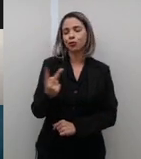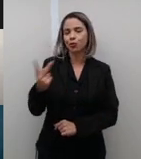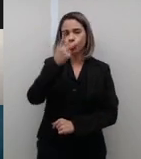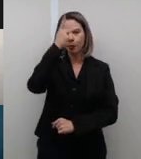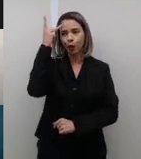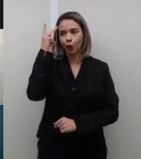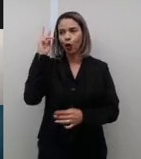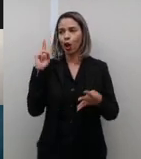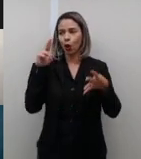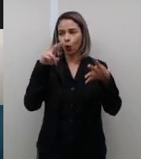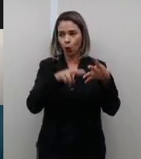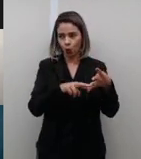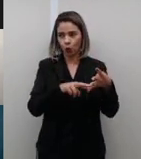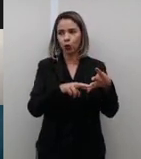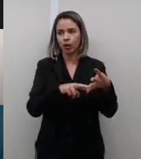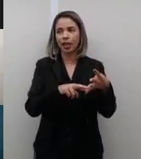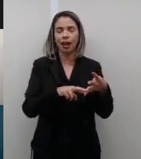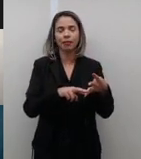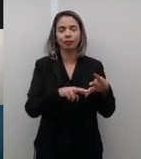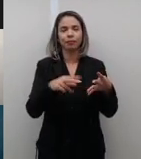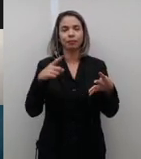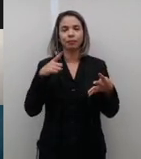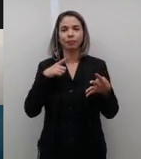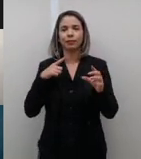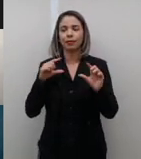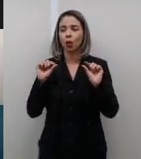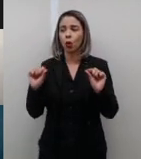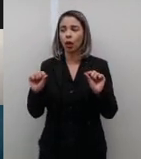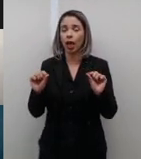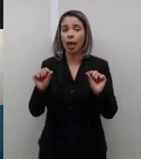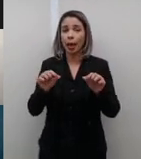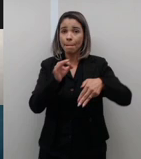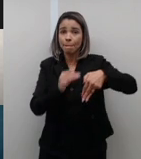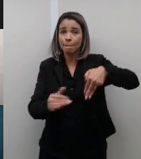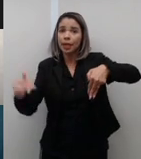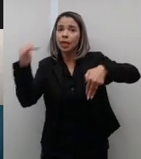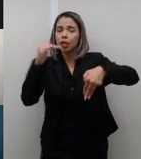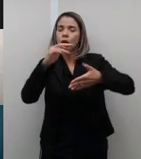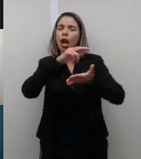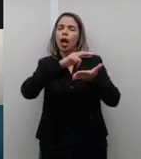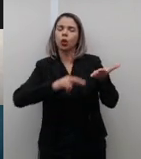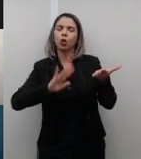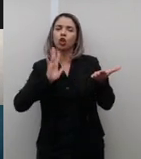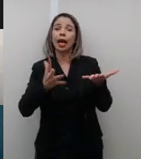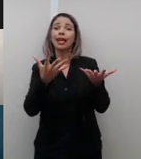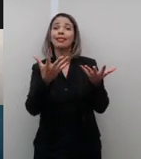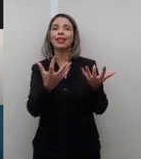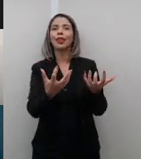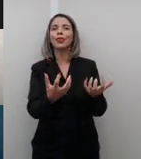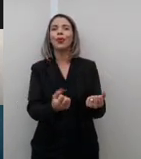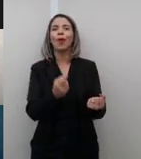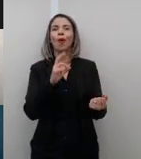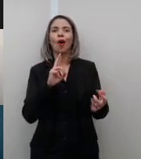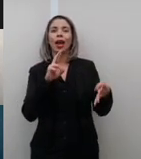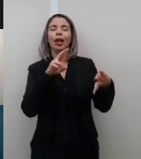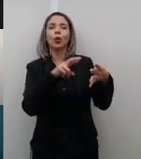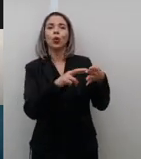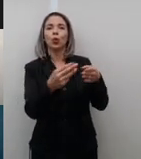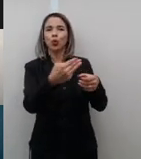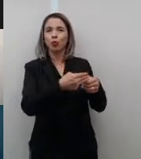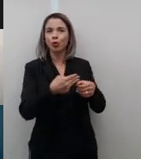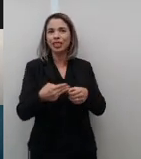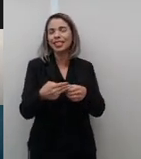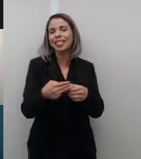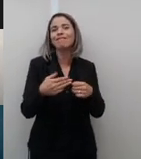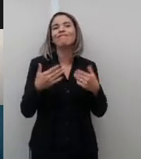Superior Tribunal de Justiça, tendo então o eminente ministro relator dado provimento, incrivelmente, ao recurso do município, data vênia,